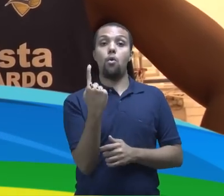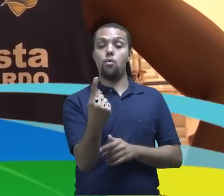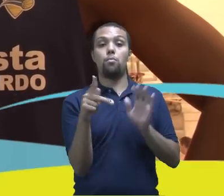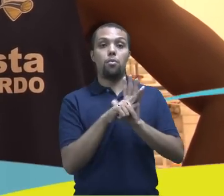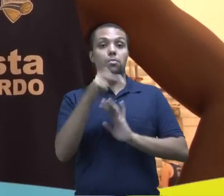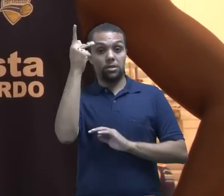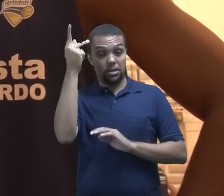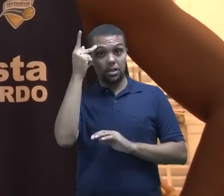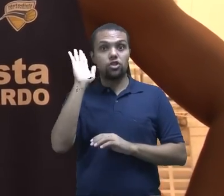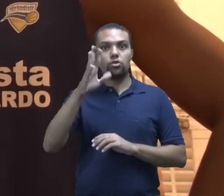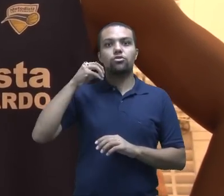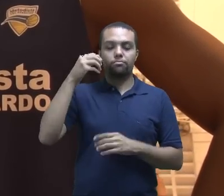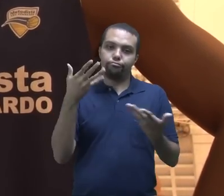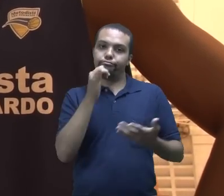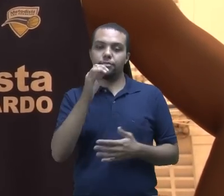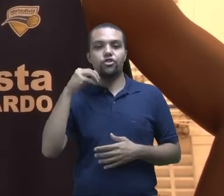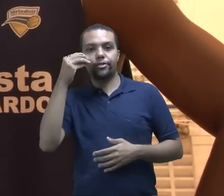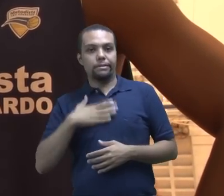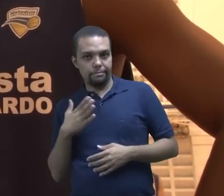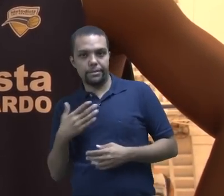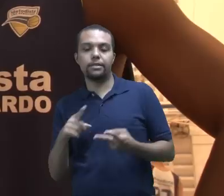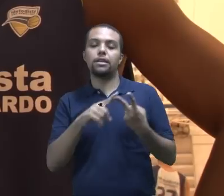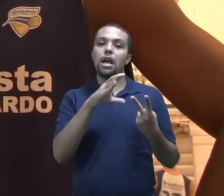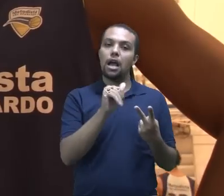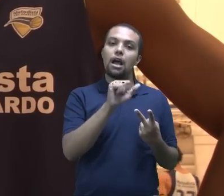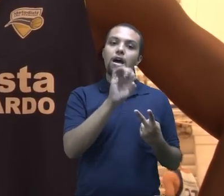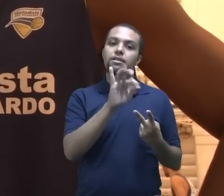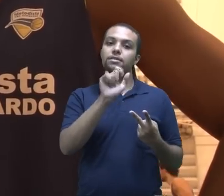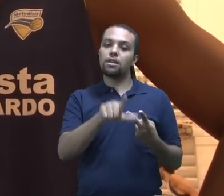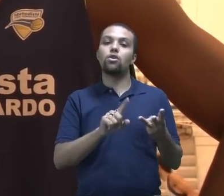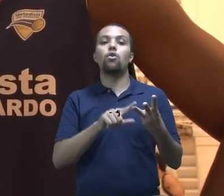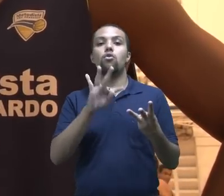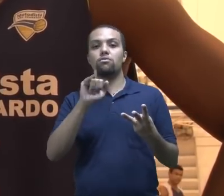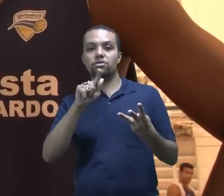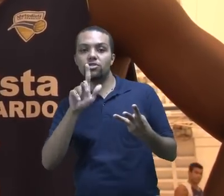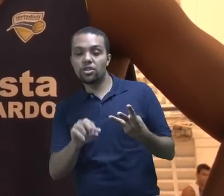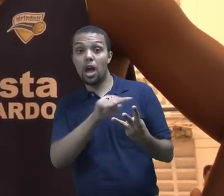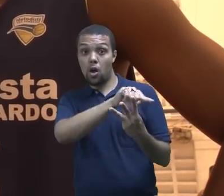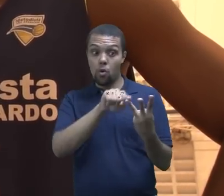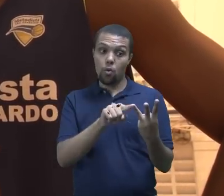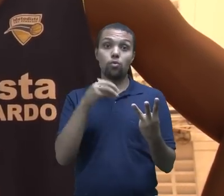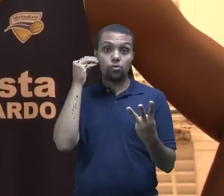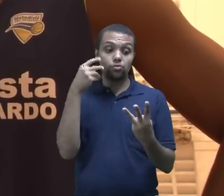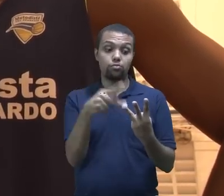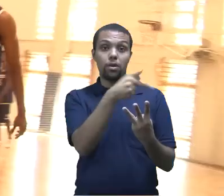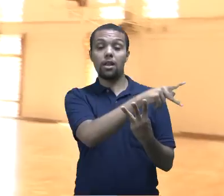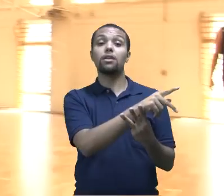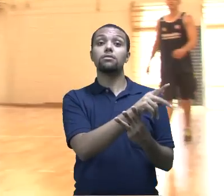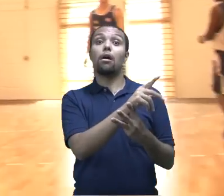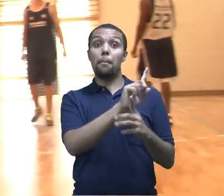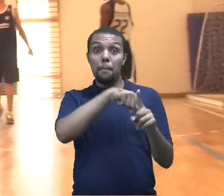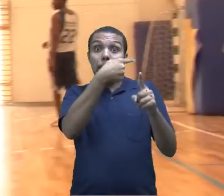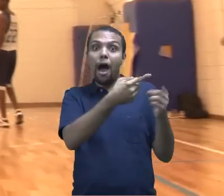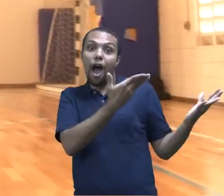né? Então, juntando a experiência minha, do Castellón, do Thiago, do André, do Munhoz, com a